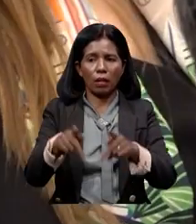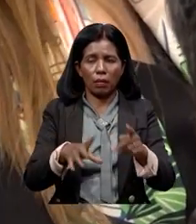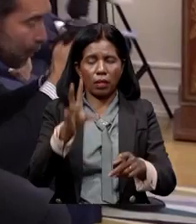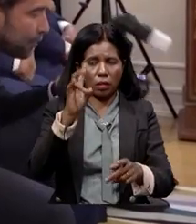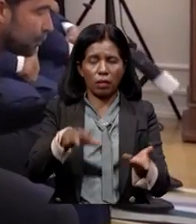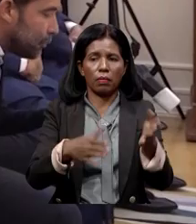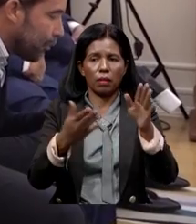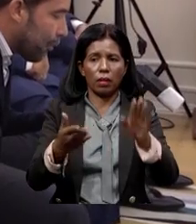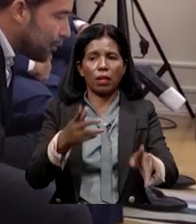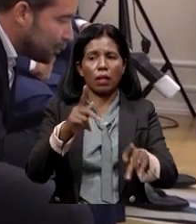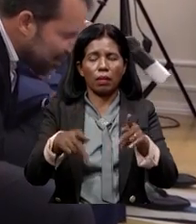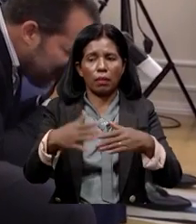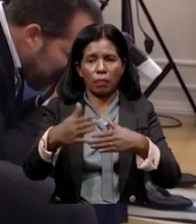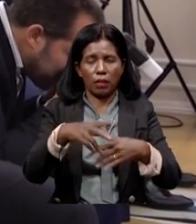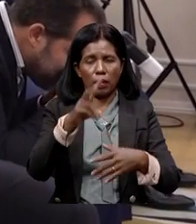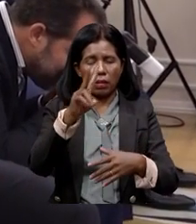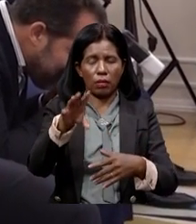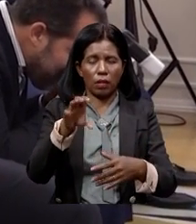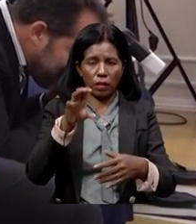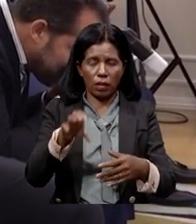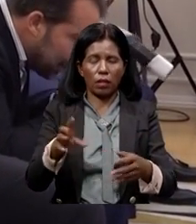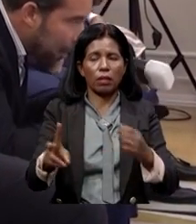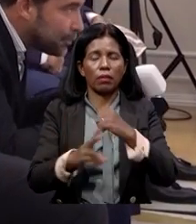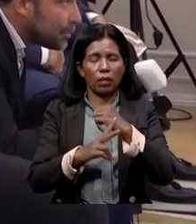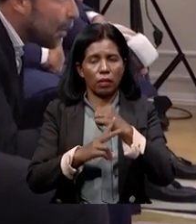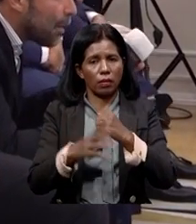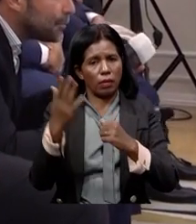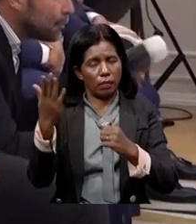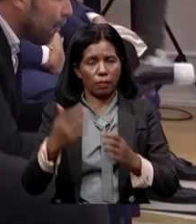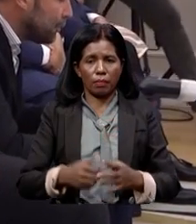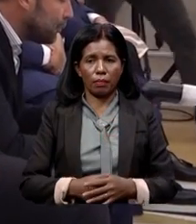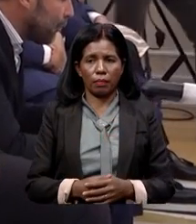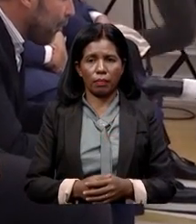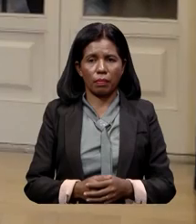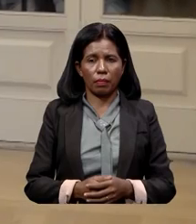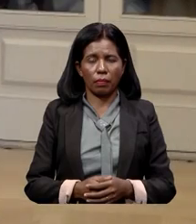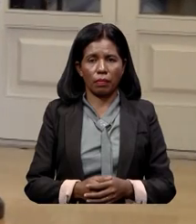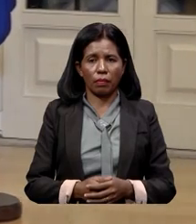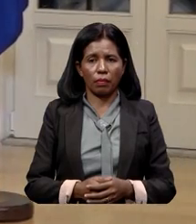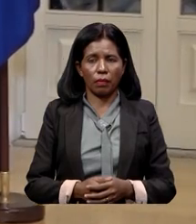makmate, no é ma besic a tutular uma que sai vítima e incêndio refere. Romaldo Neves, GMN.